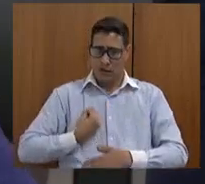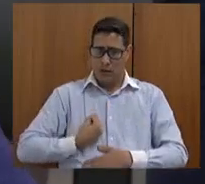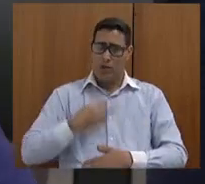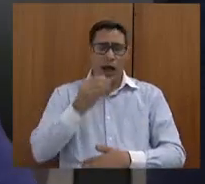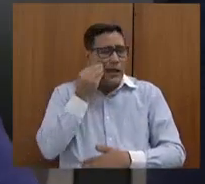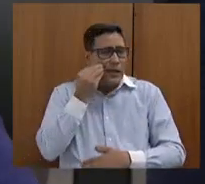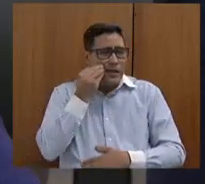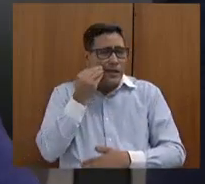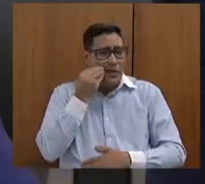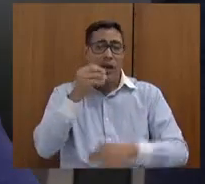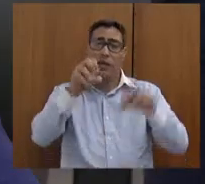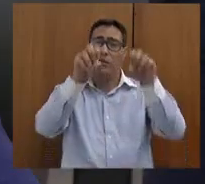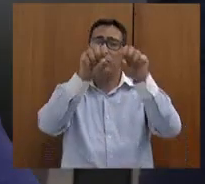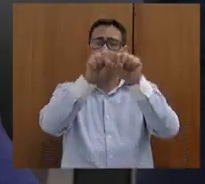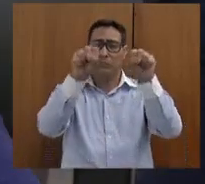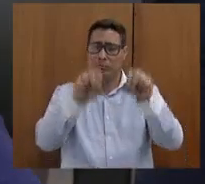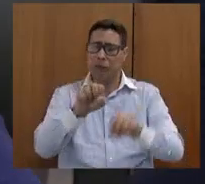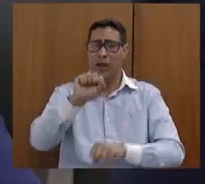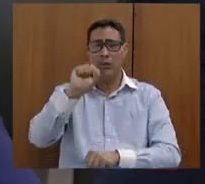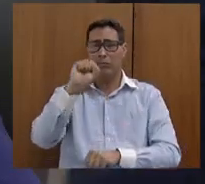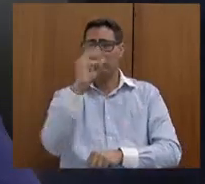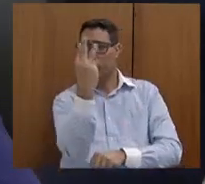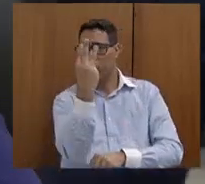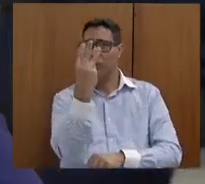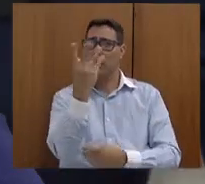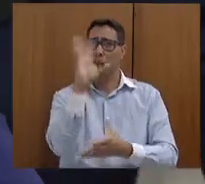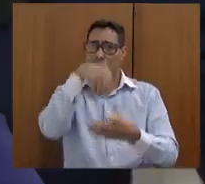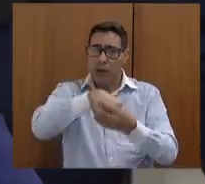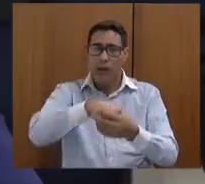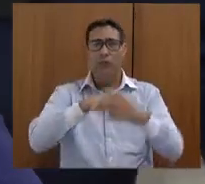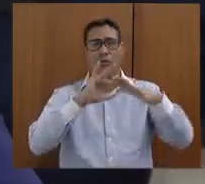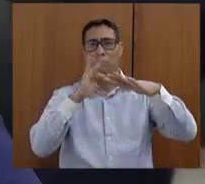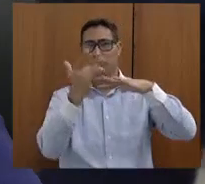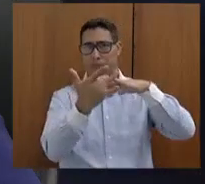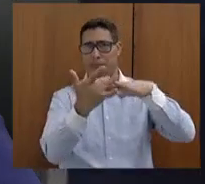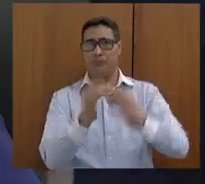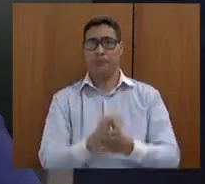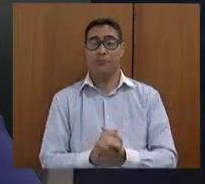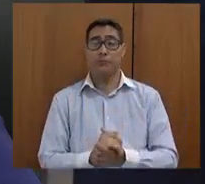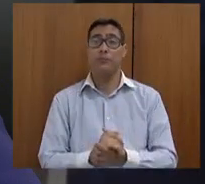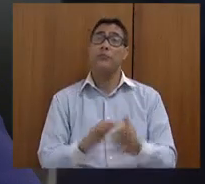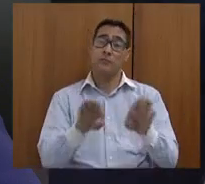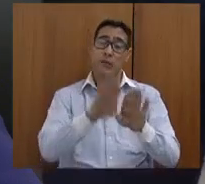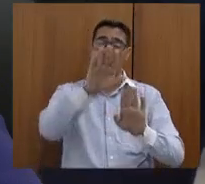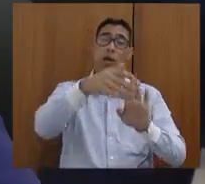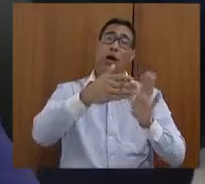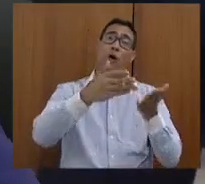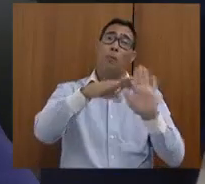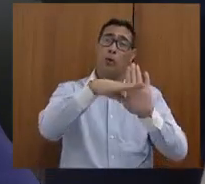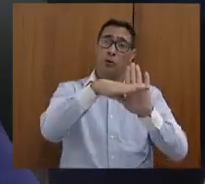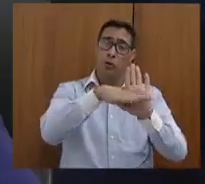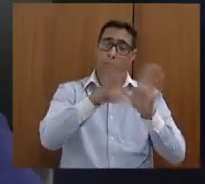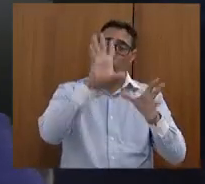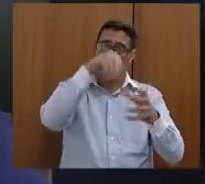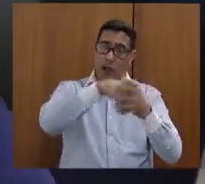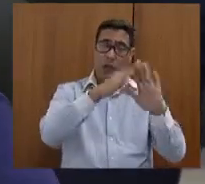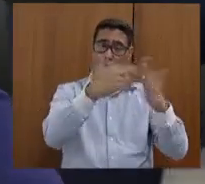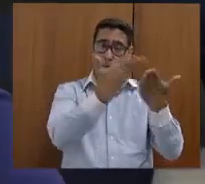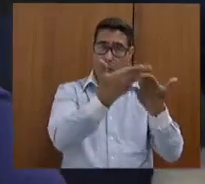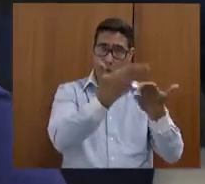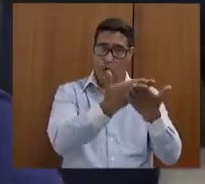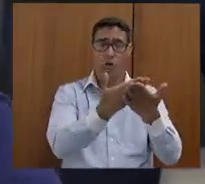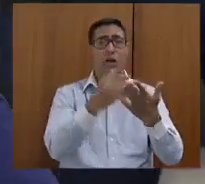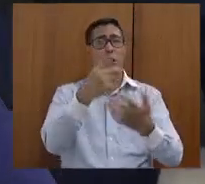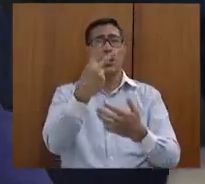nas redes sociais divulgamos o protocolo de acesso às escolas no dia 20/04 fizemos